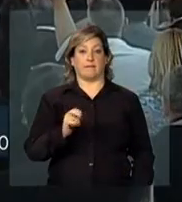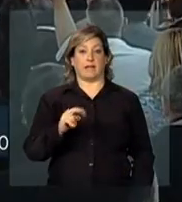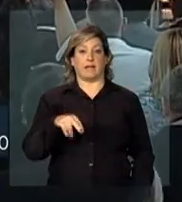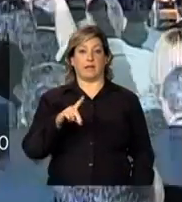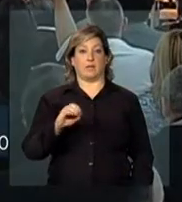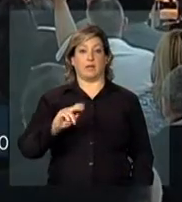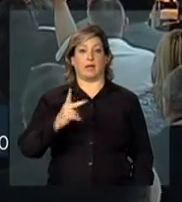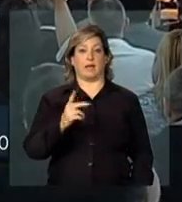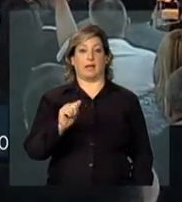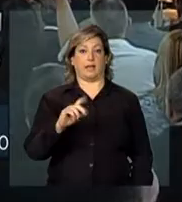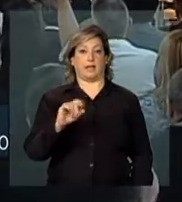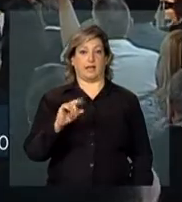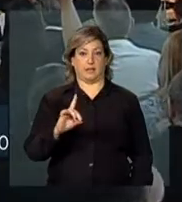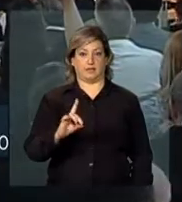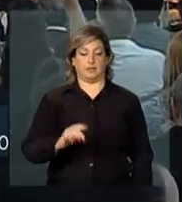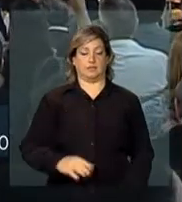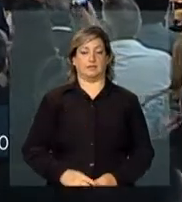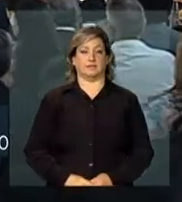e